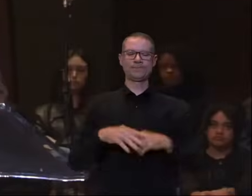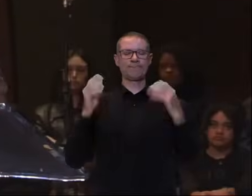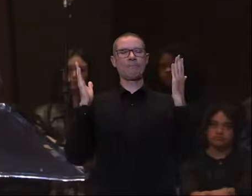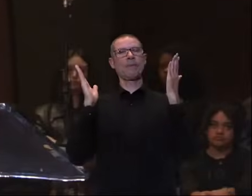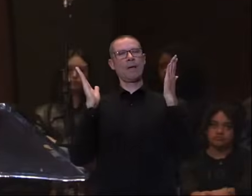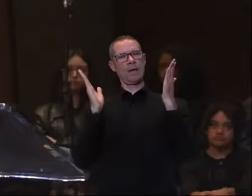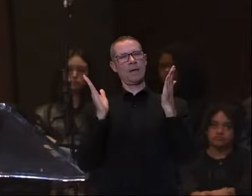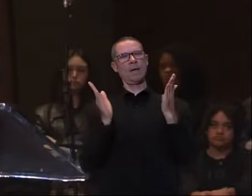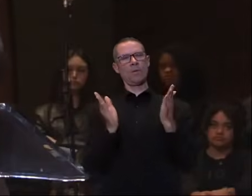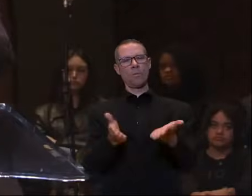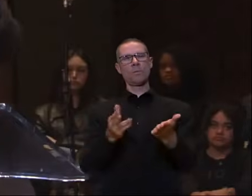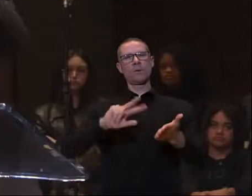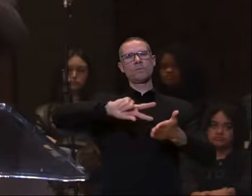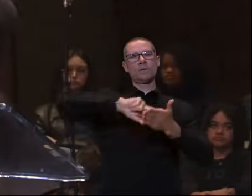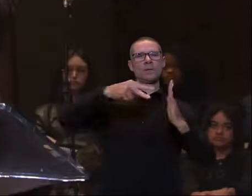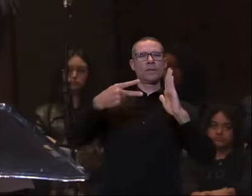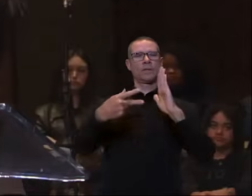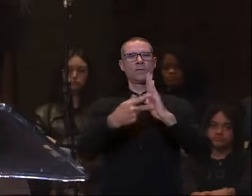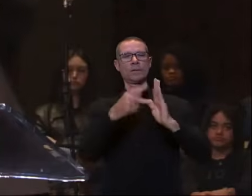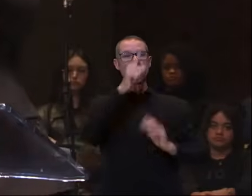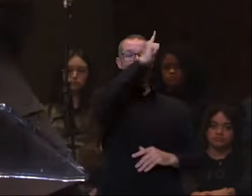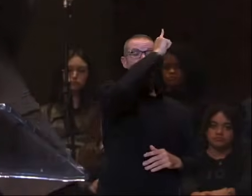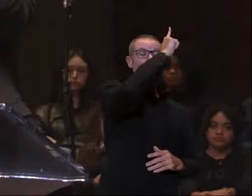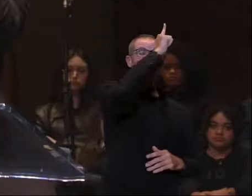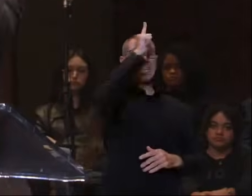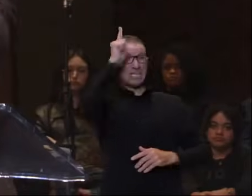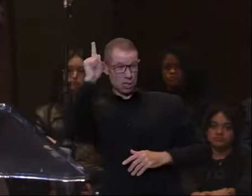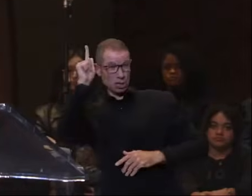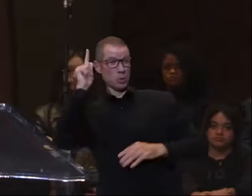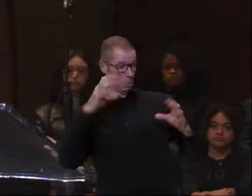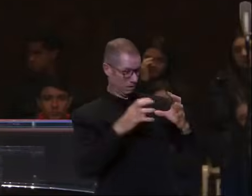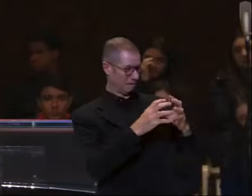Agora, o que ele está dizendo para esses gentios que tinham medo,